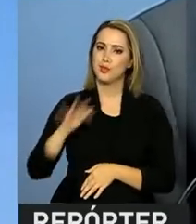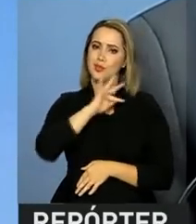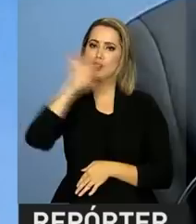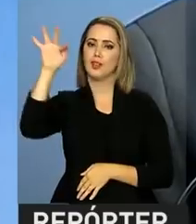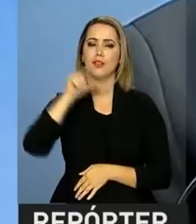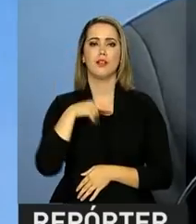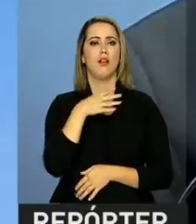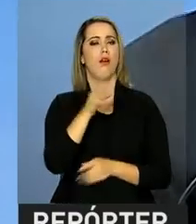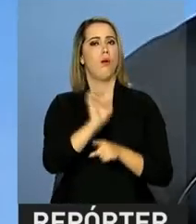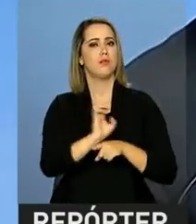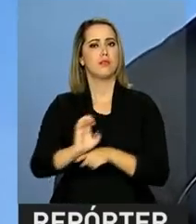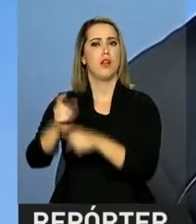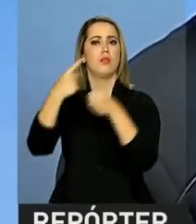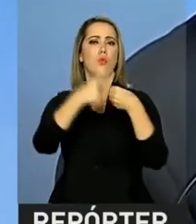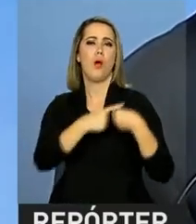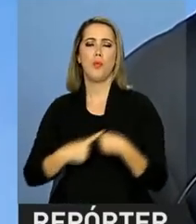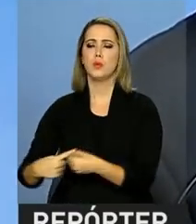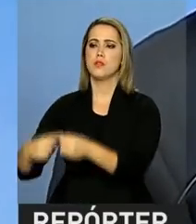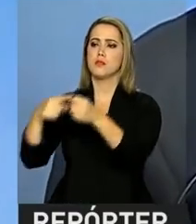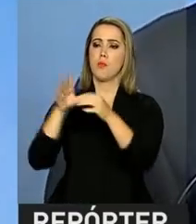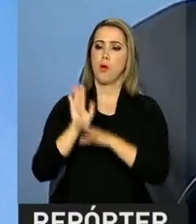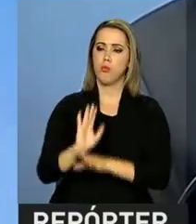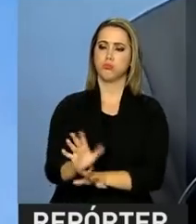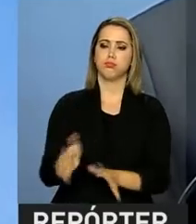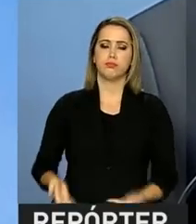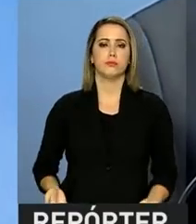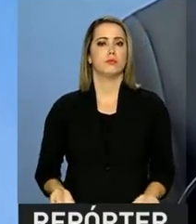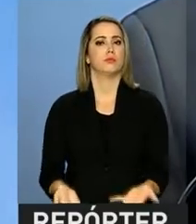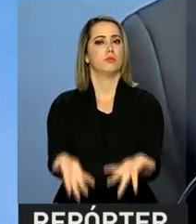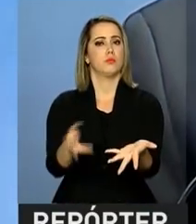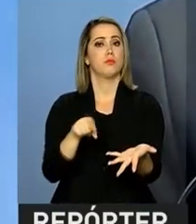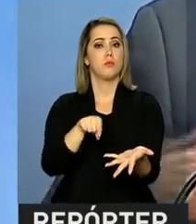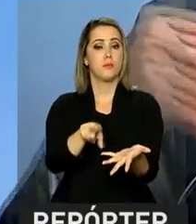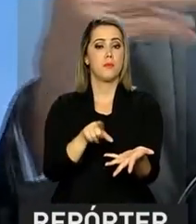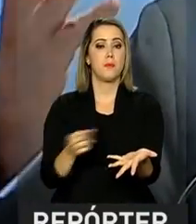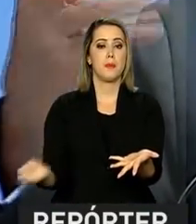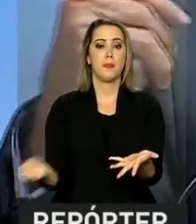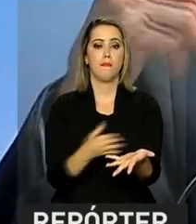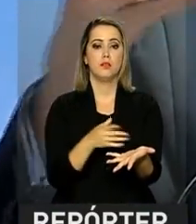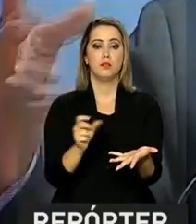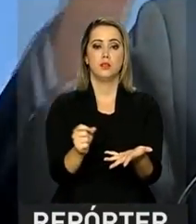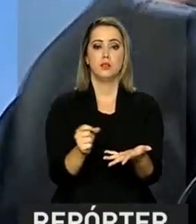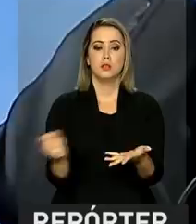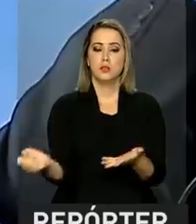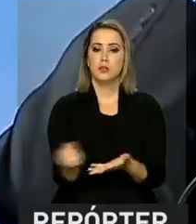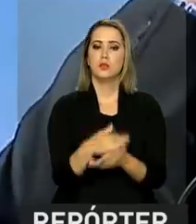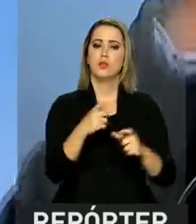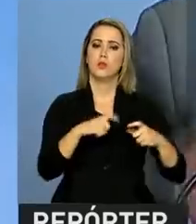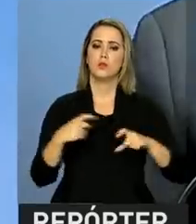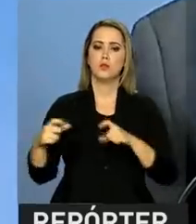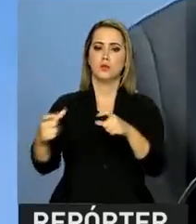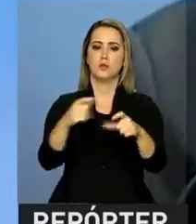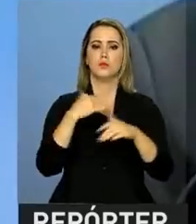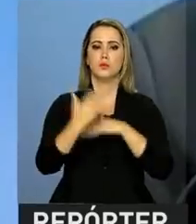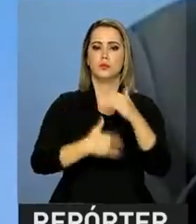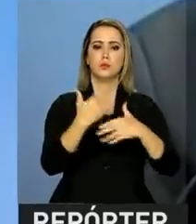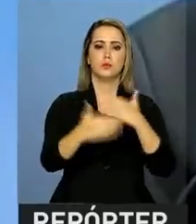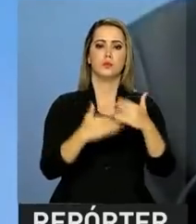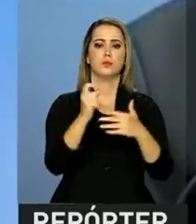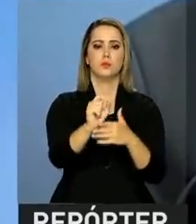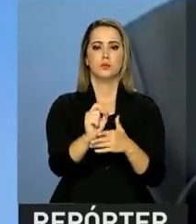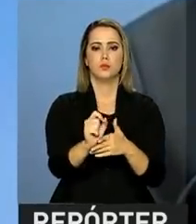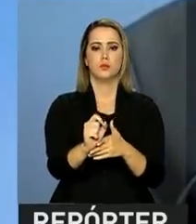governo estadual, do governo municipal, não é? Para gerar novos polos de